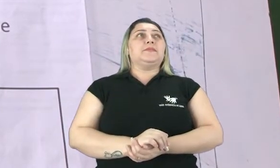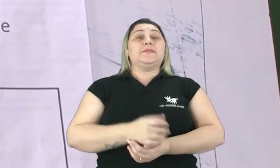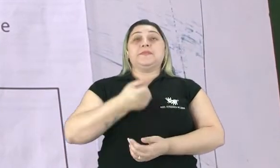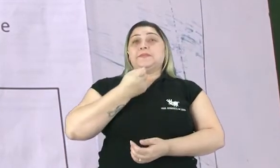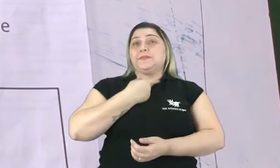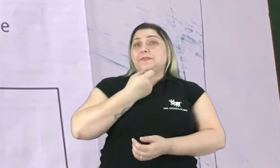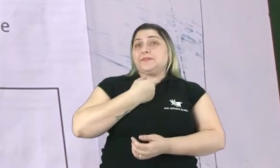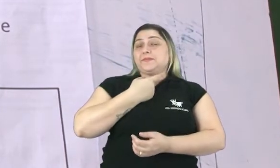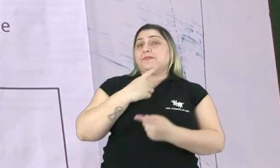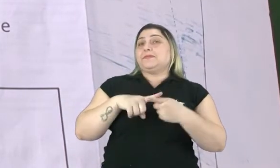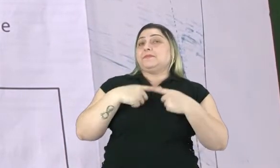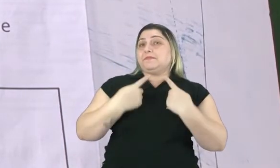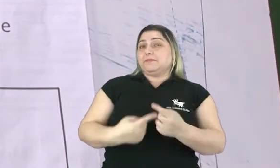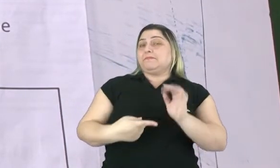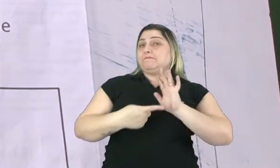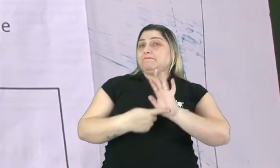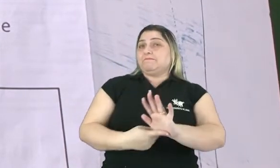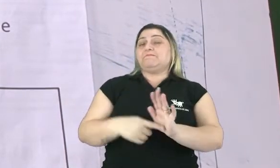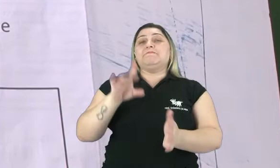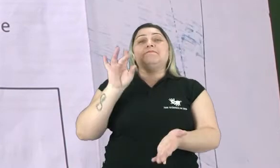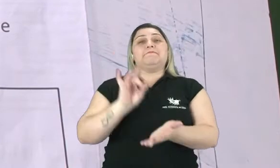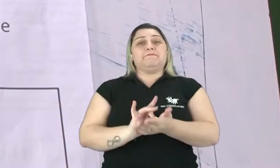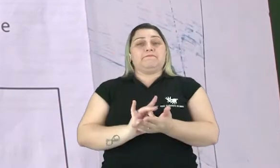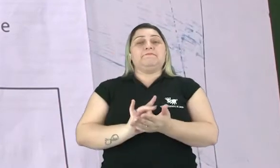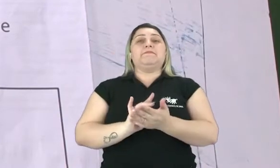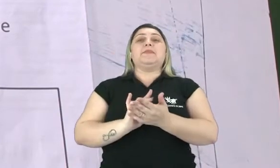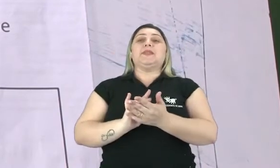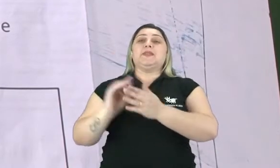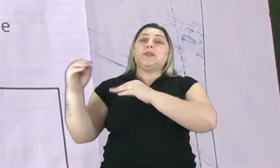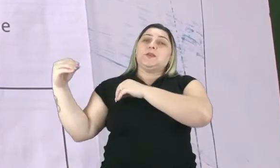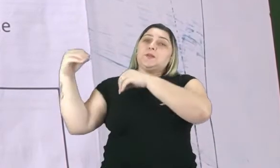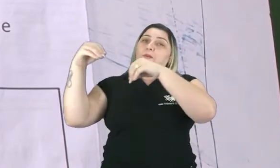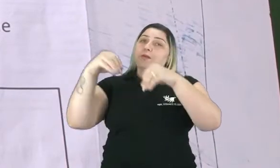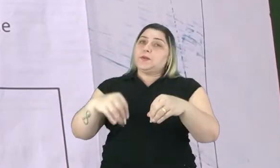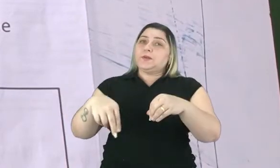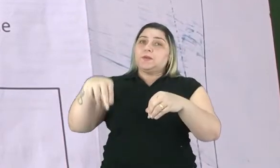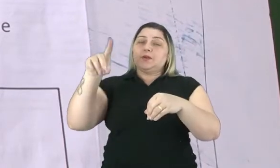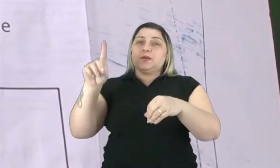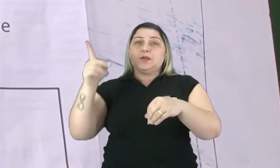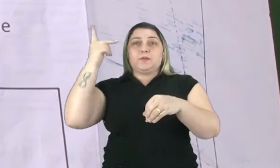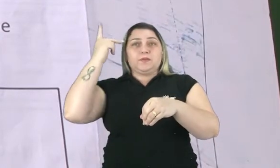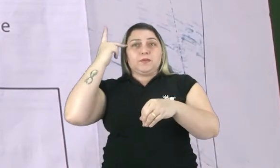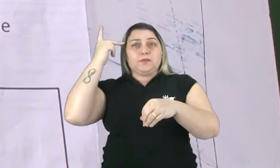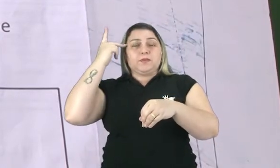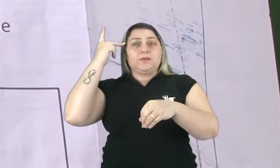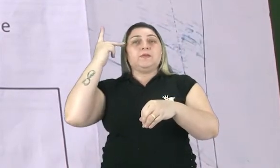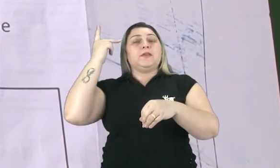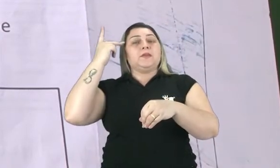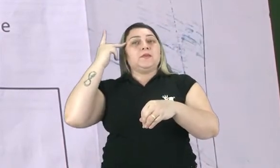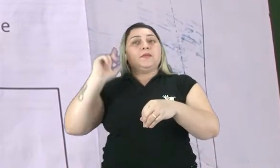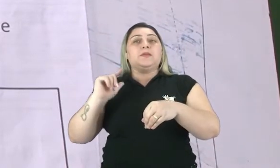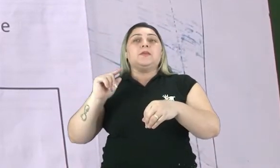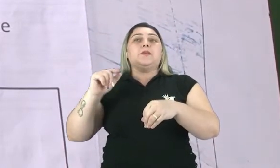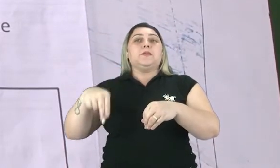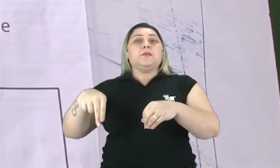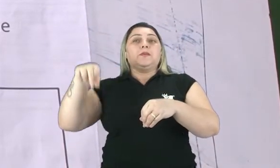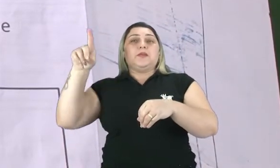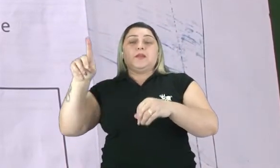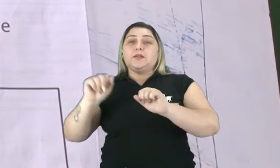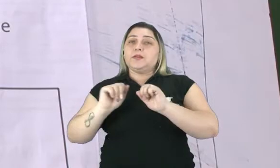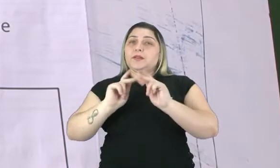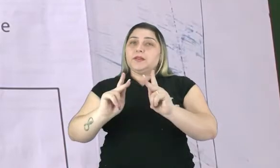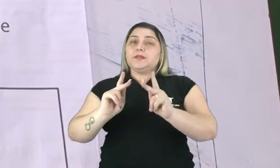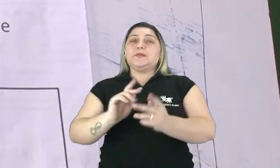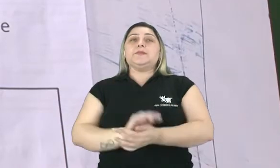divertida, retratando essa situação, que são migrações, vindo do Nordeste para São Paulo, do São Paulo para o Nordeste,